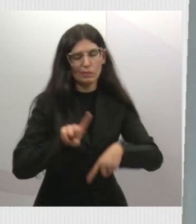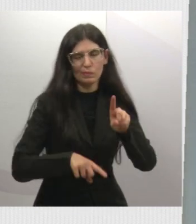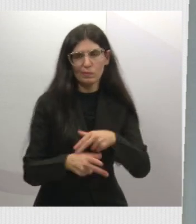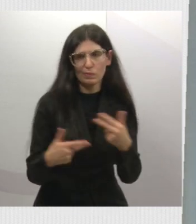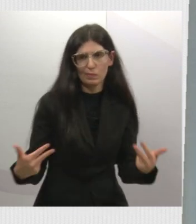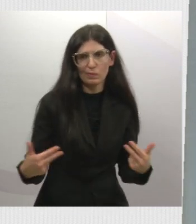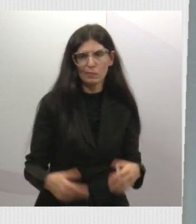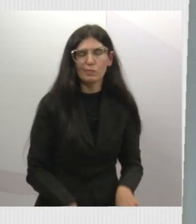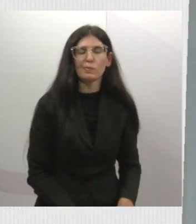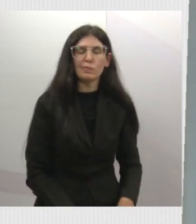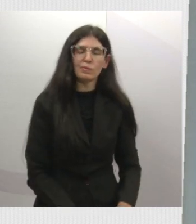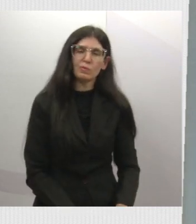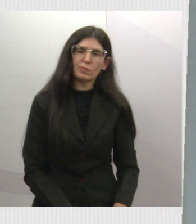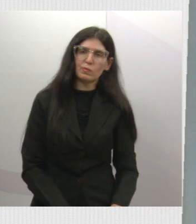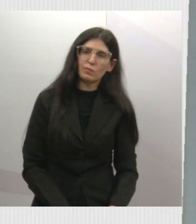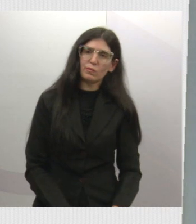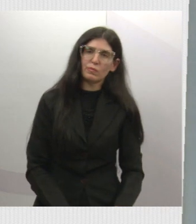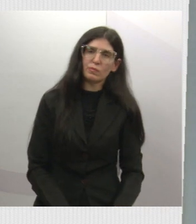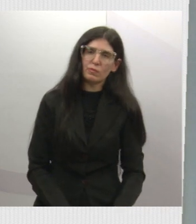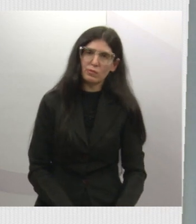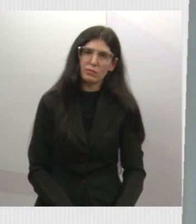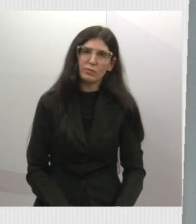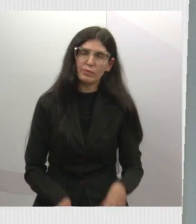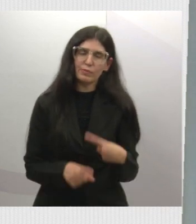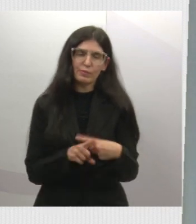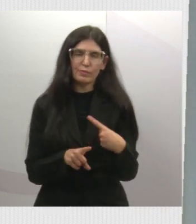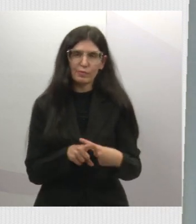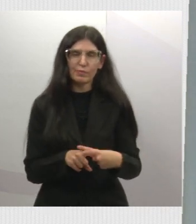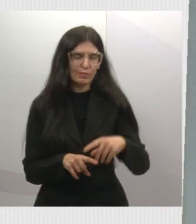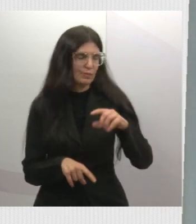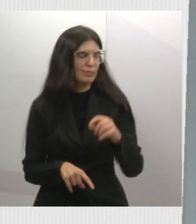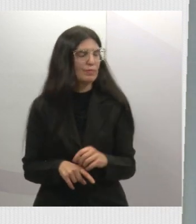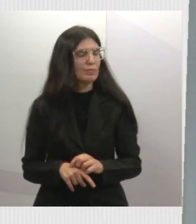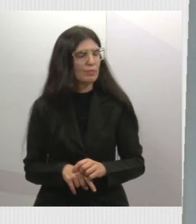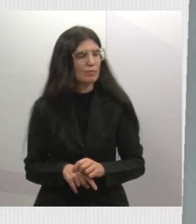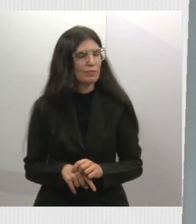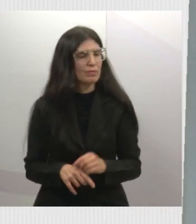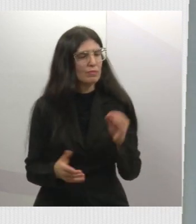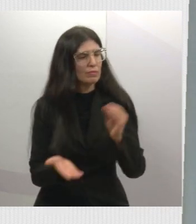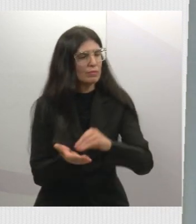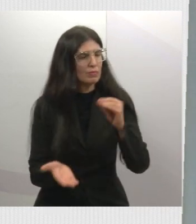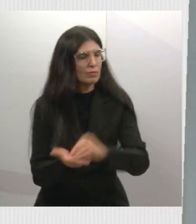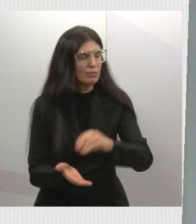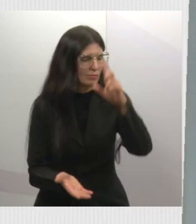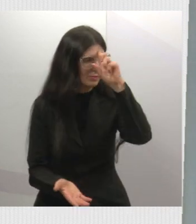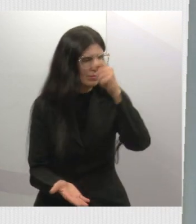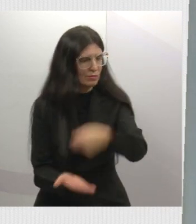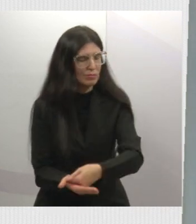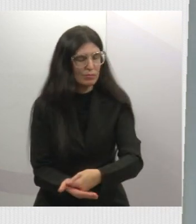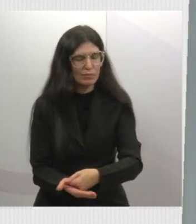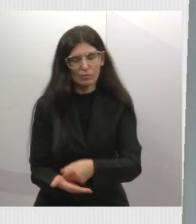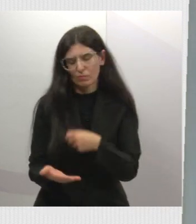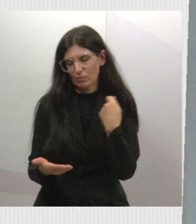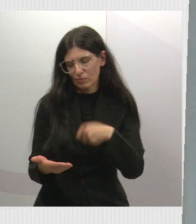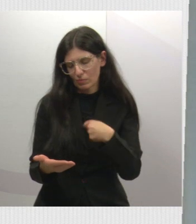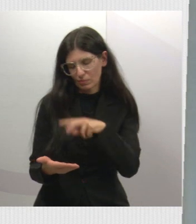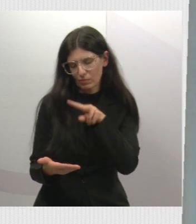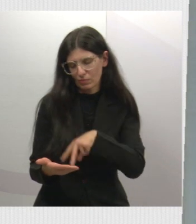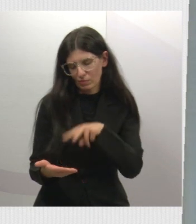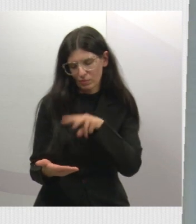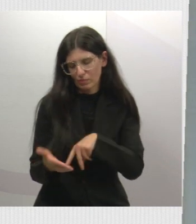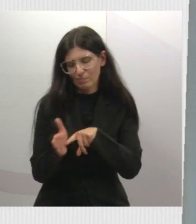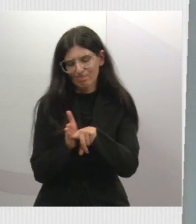que a Secretaria esteja ainda em arrolamento nas conferências dos seus serviços e dos seus materiais